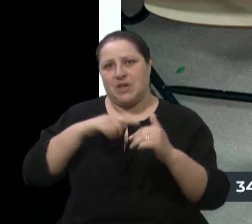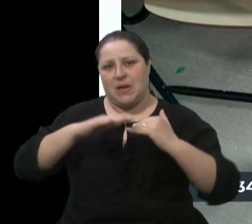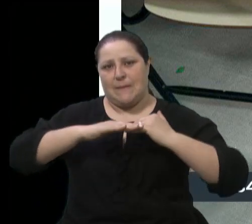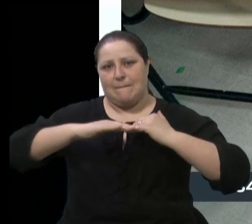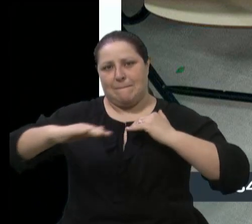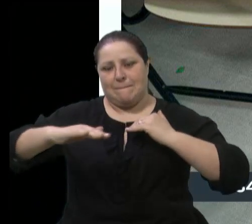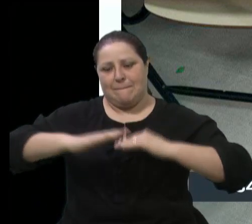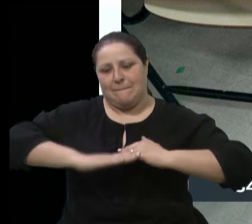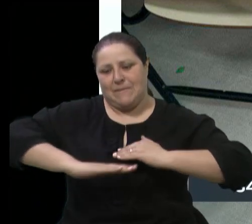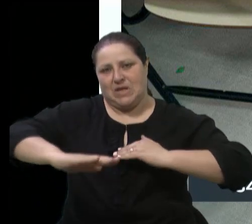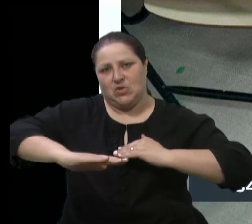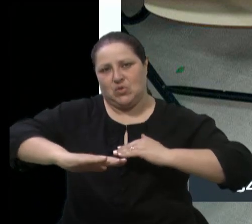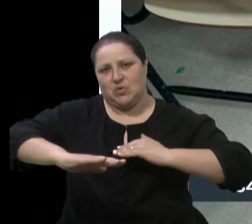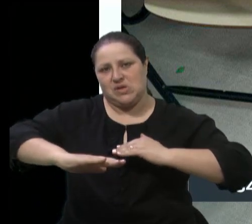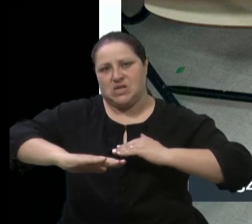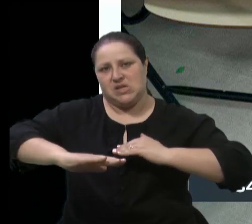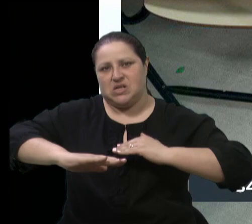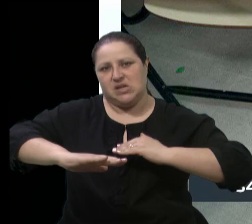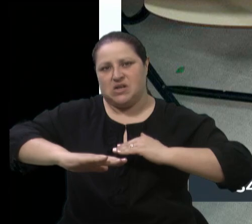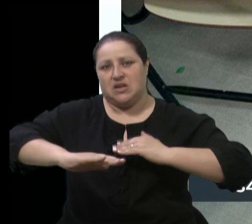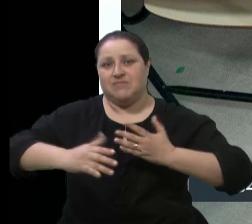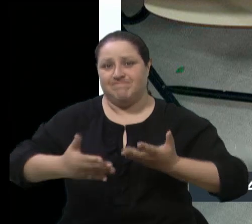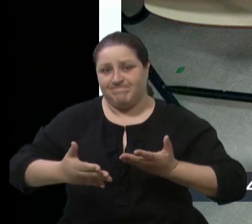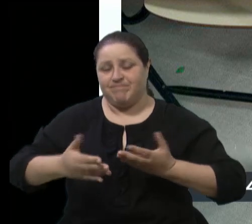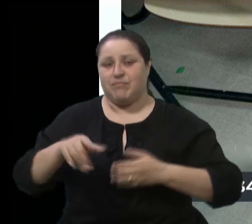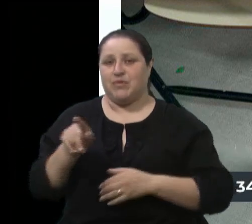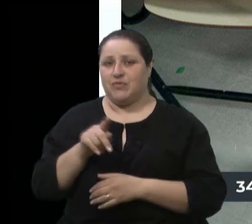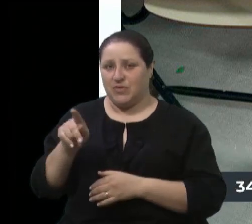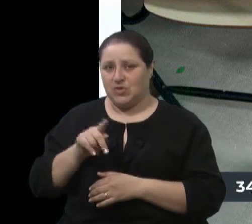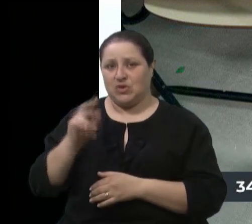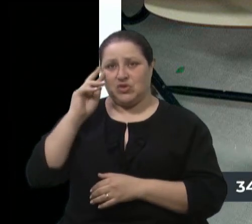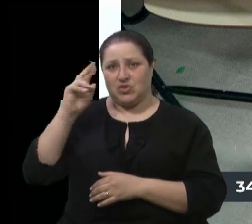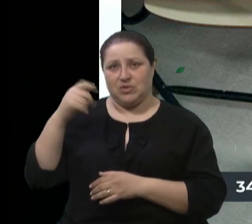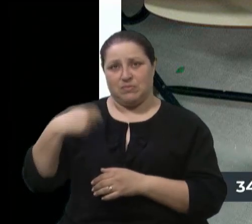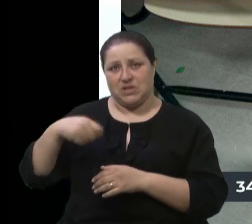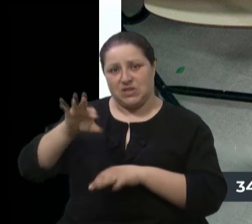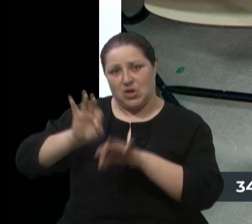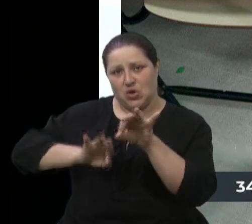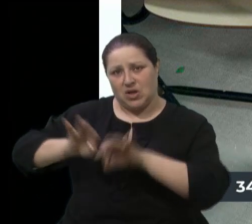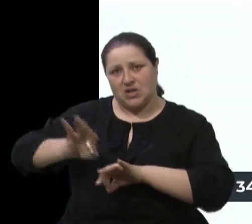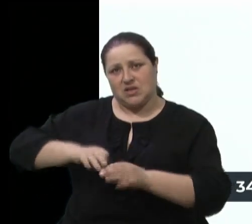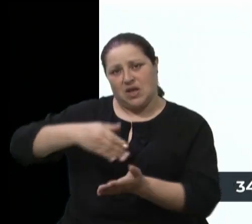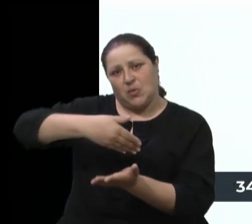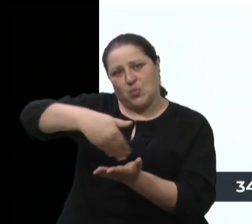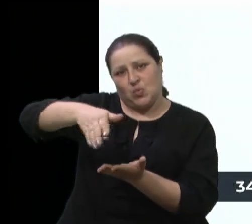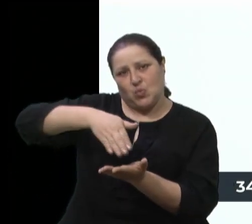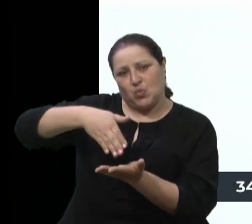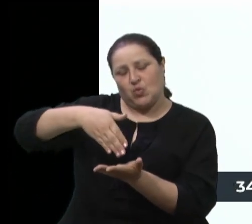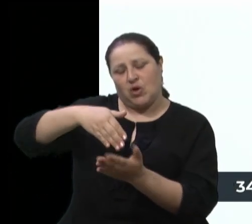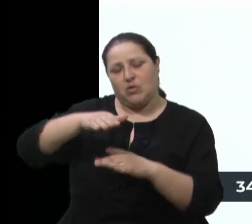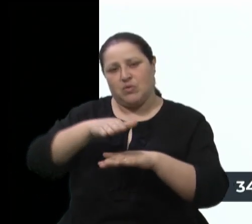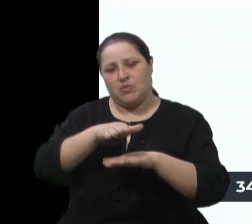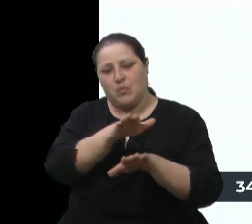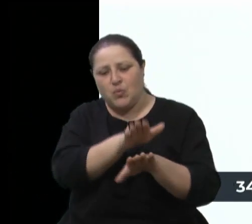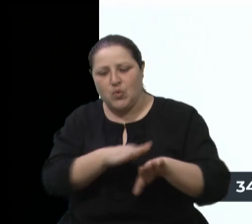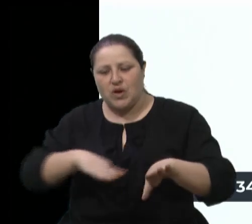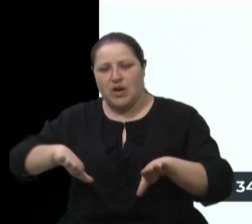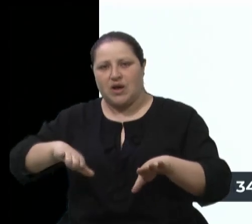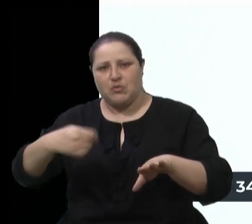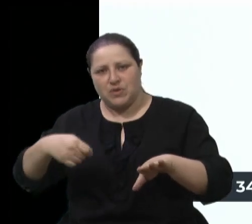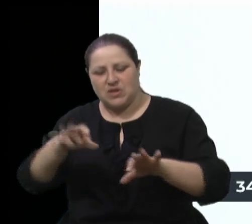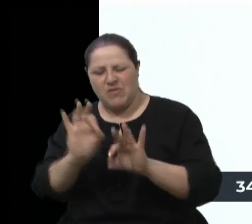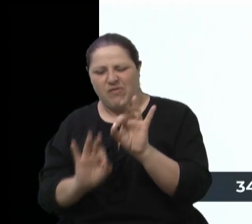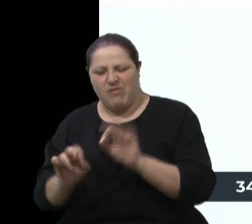piso, então as profs, aí a gestão da escola teve que improvisar para tapar o buraco. Isso numa sala,